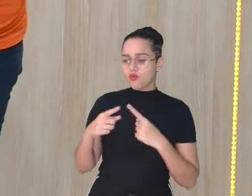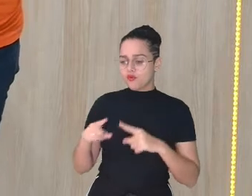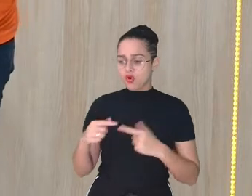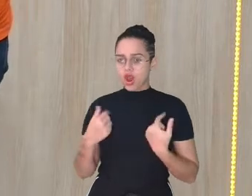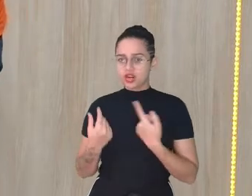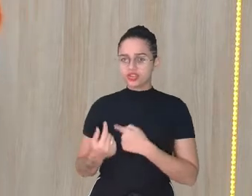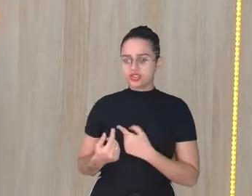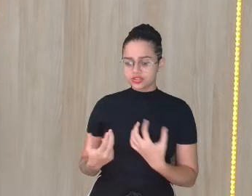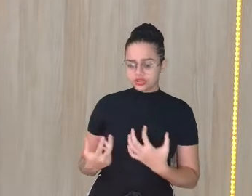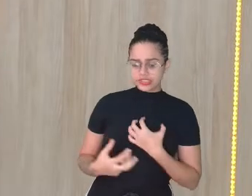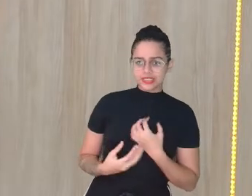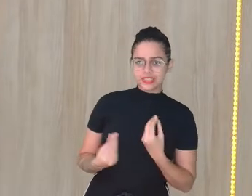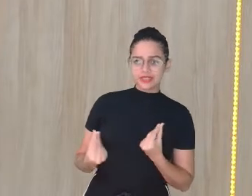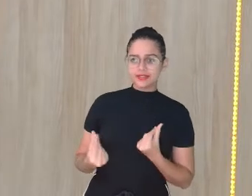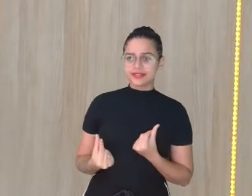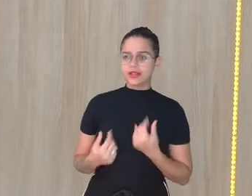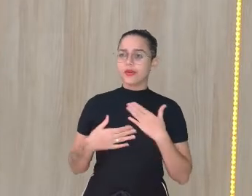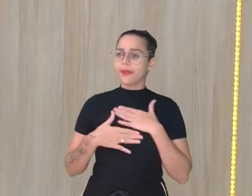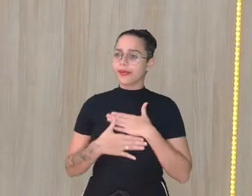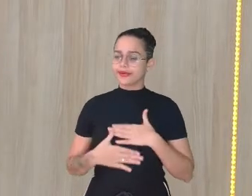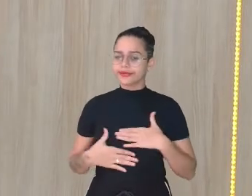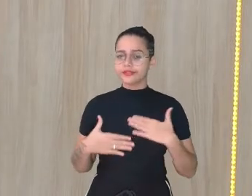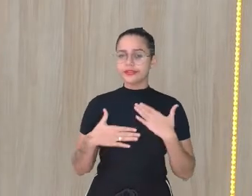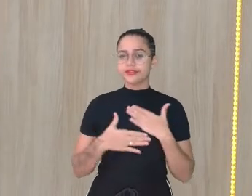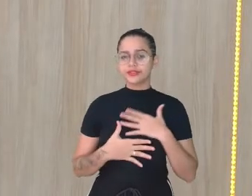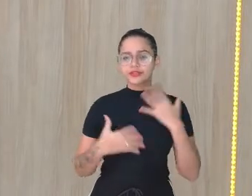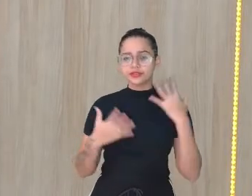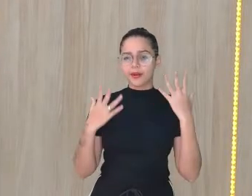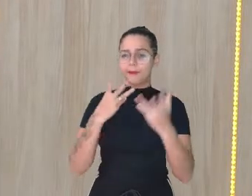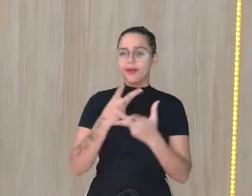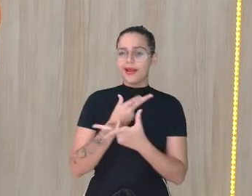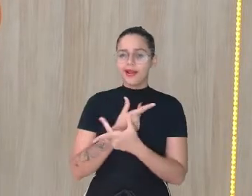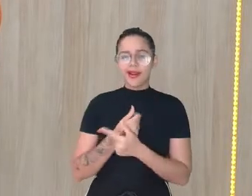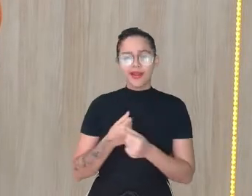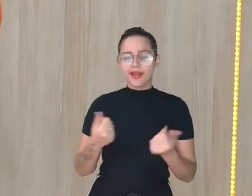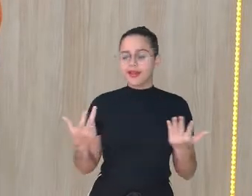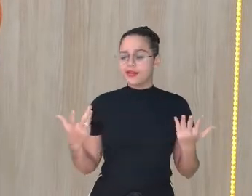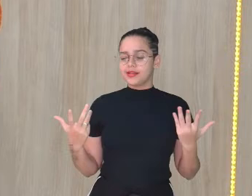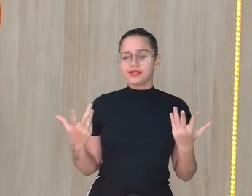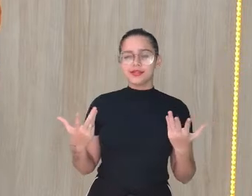nós sensação de bem-estar, beleza,